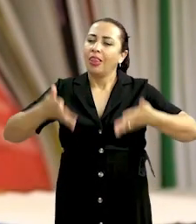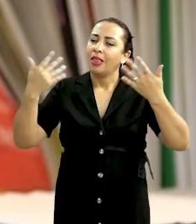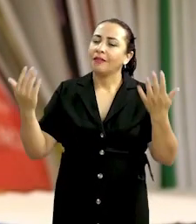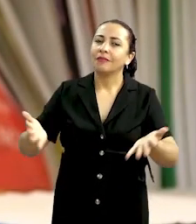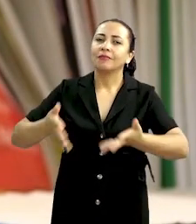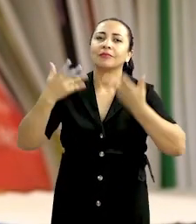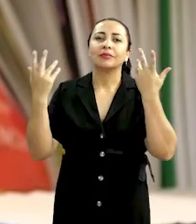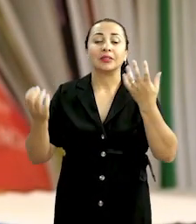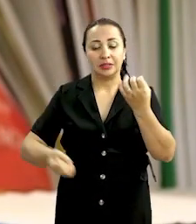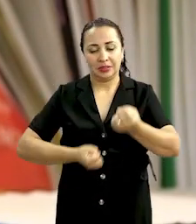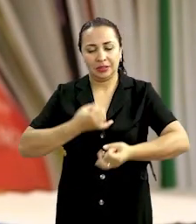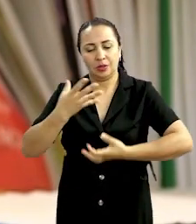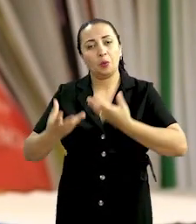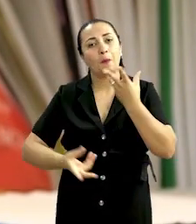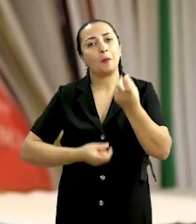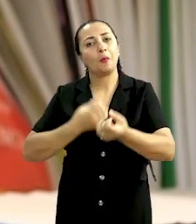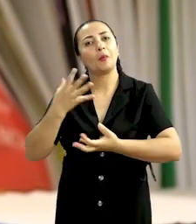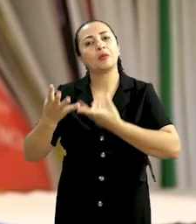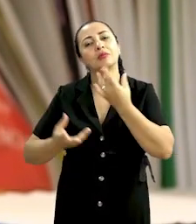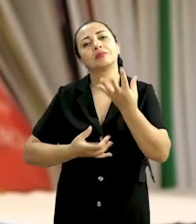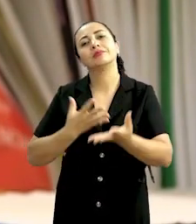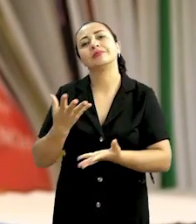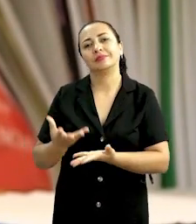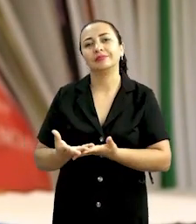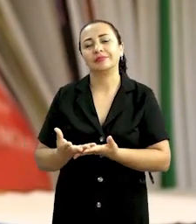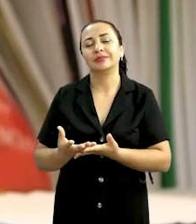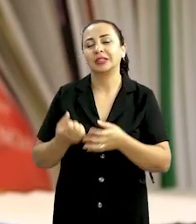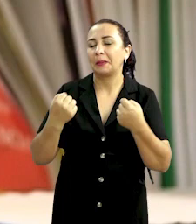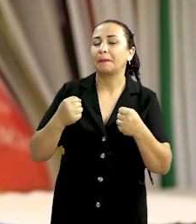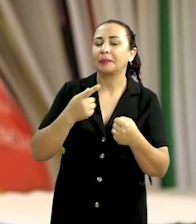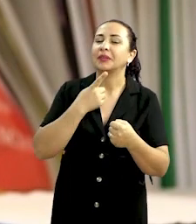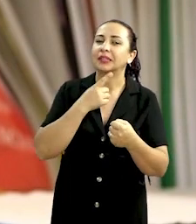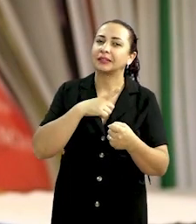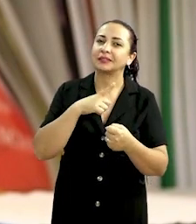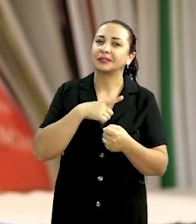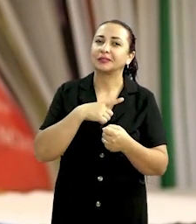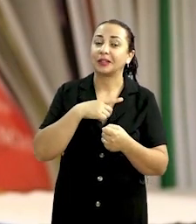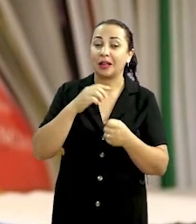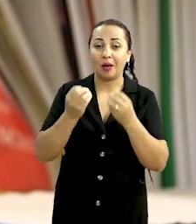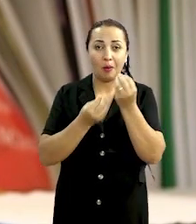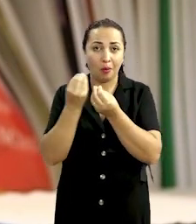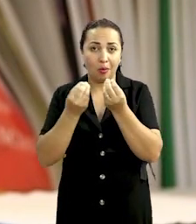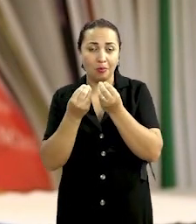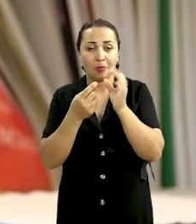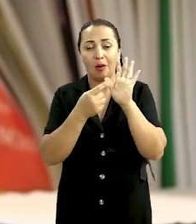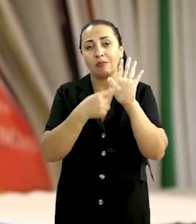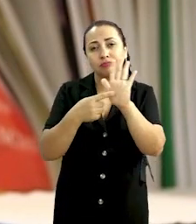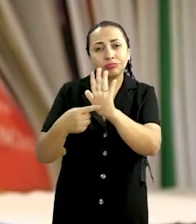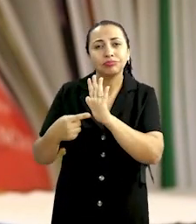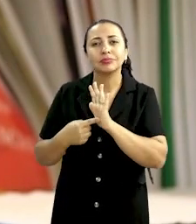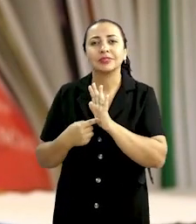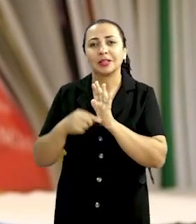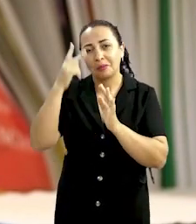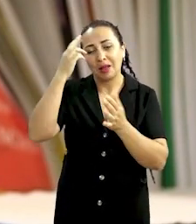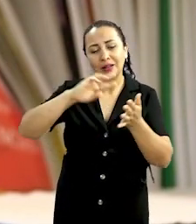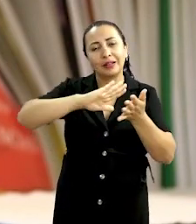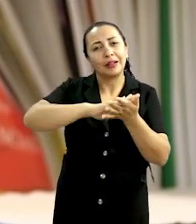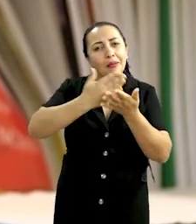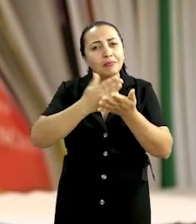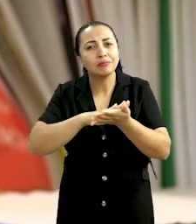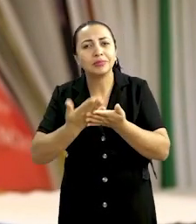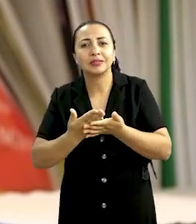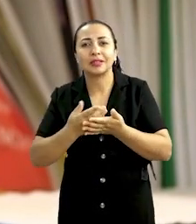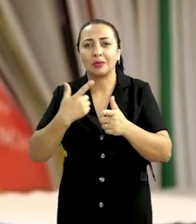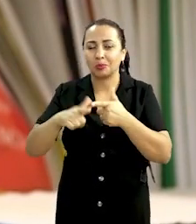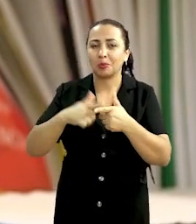esse estilo de falar de coisas duras com a suavidade necessária, até como um retrato para a